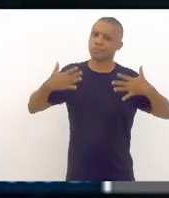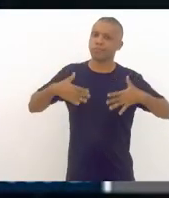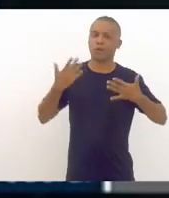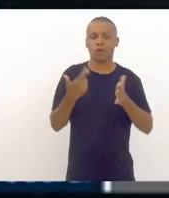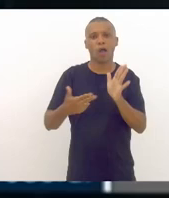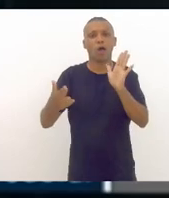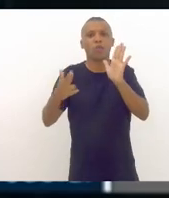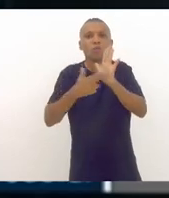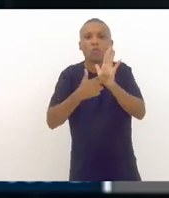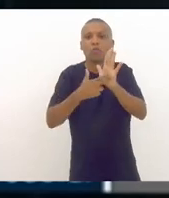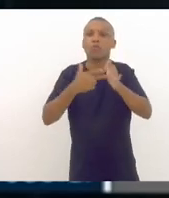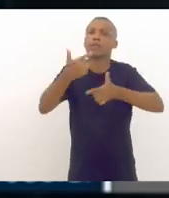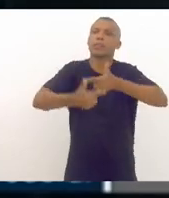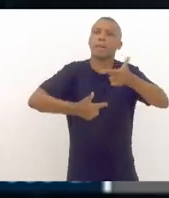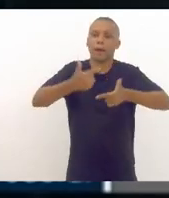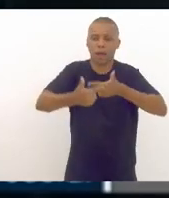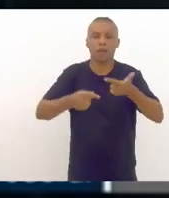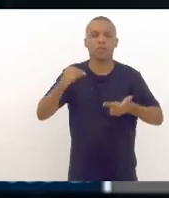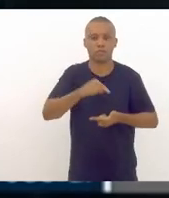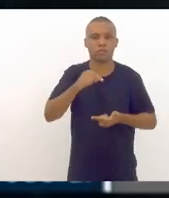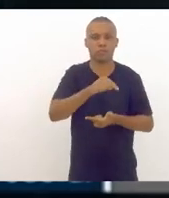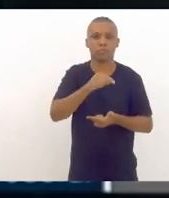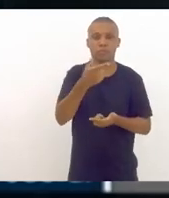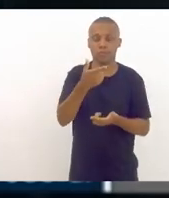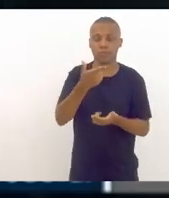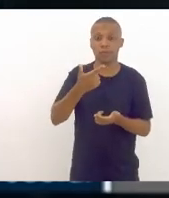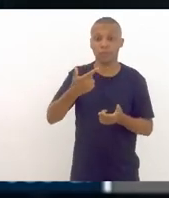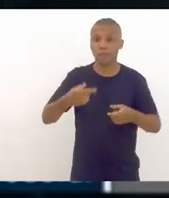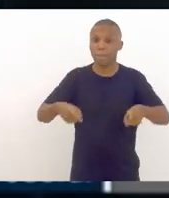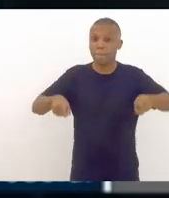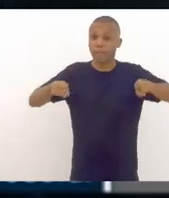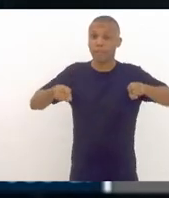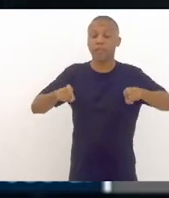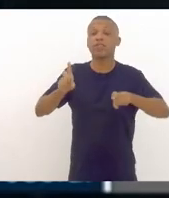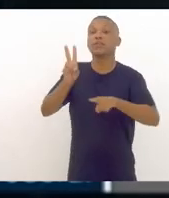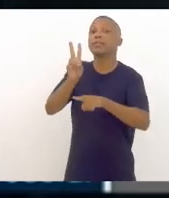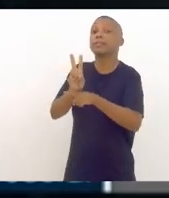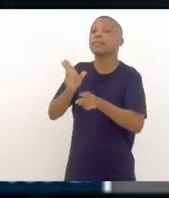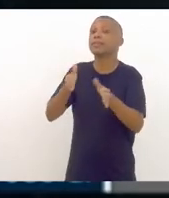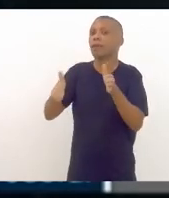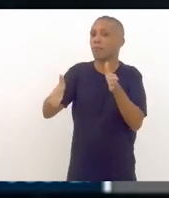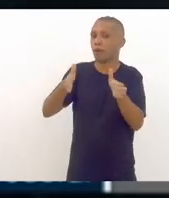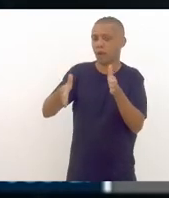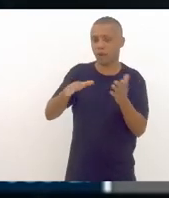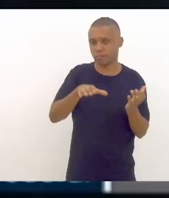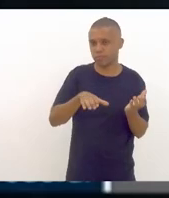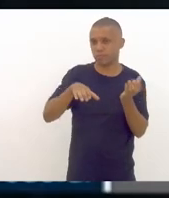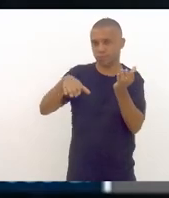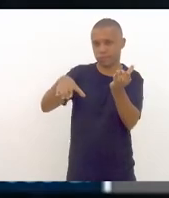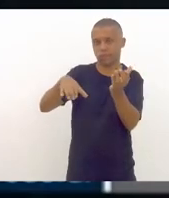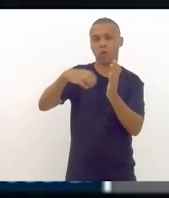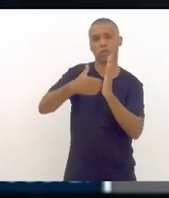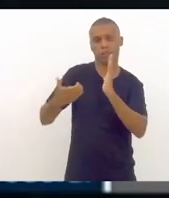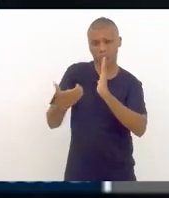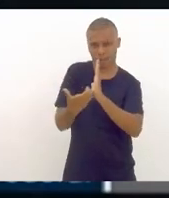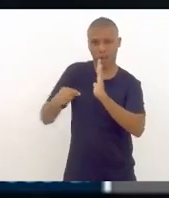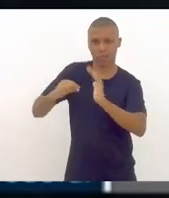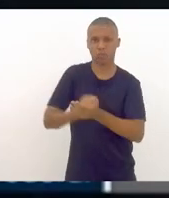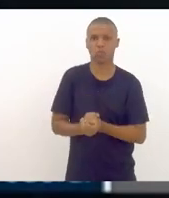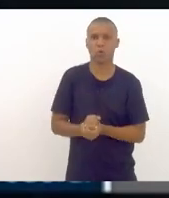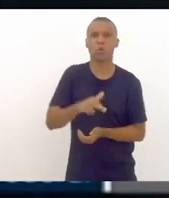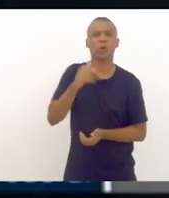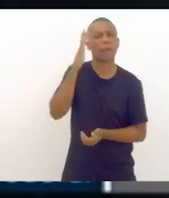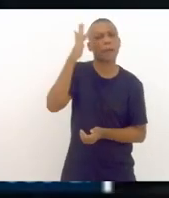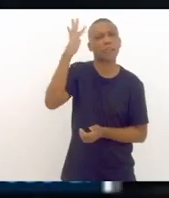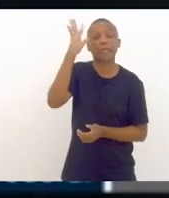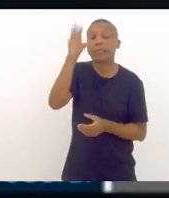primeira vez o honroso posto de presidente temporário dessa Casa. Jamais imaginei, lá na minha infância humilde na favela do